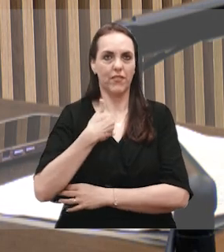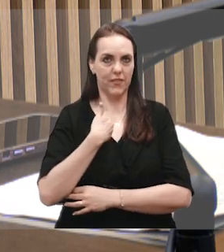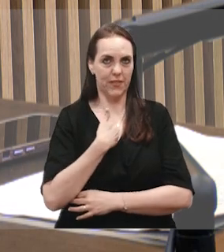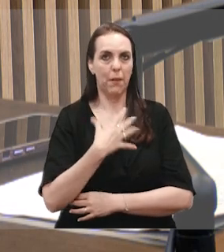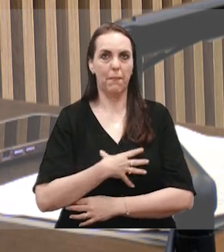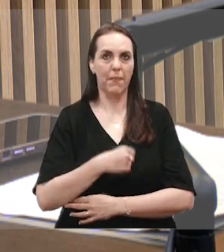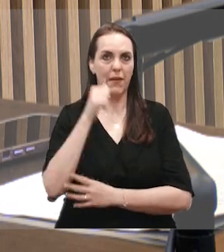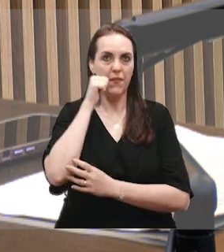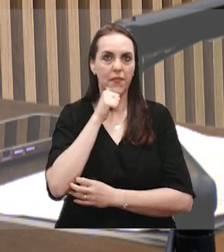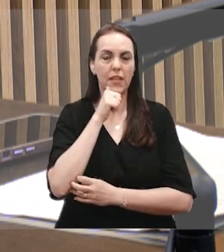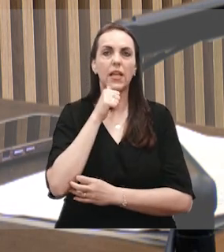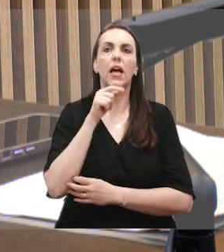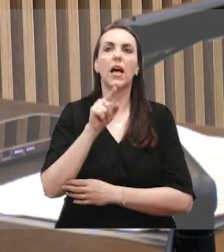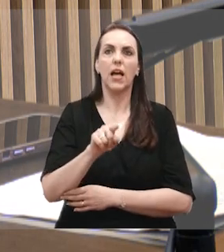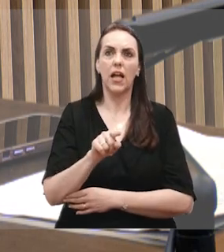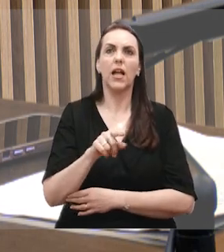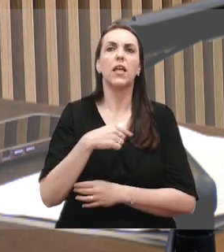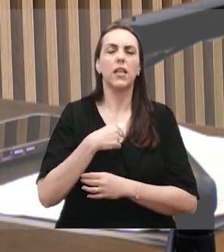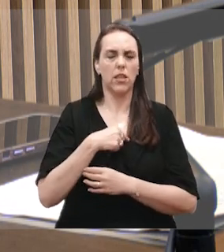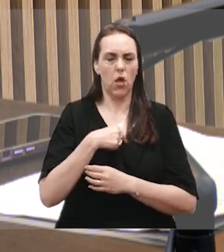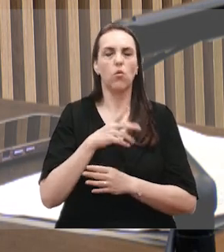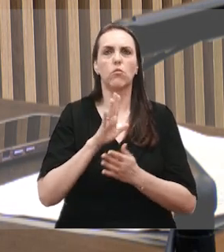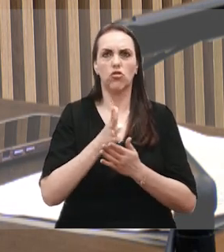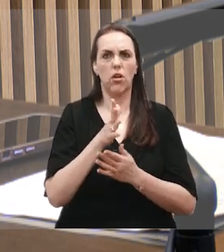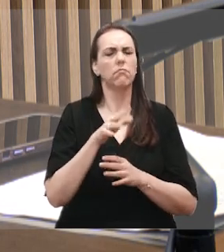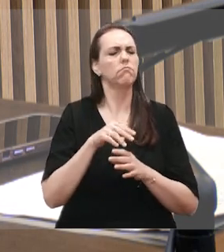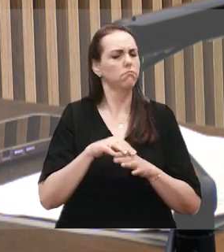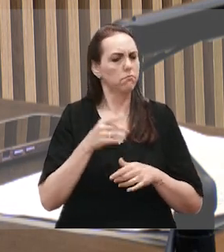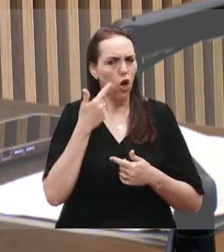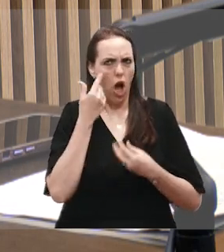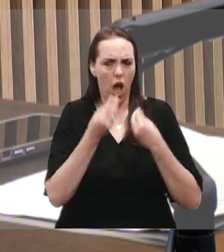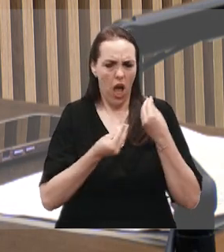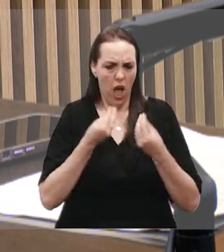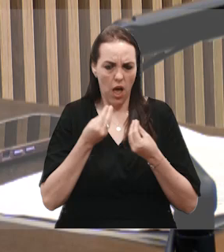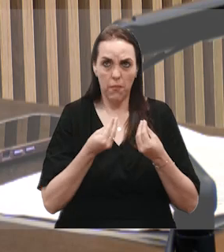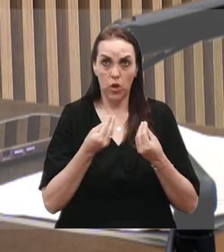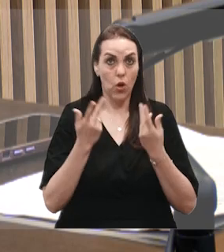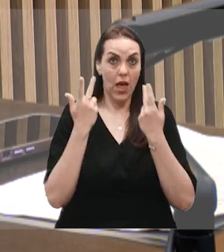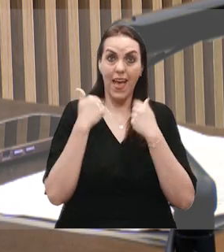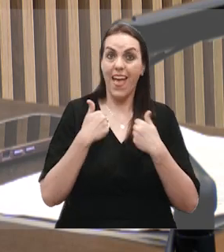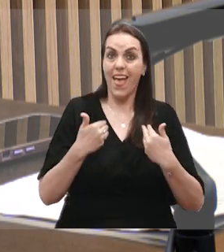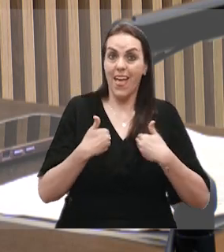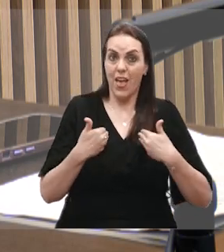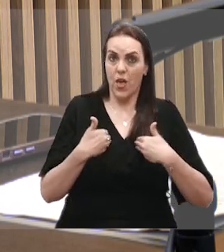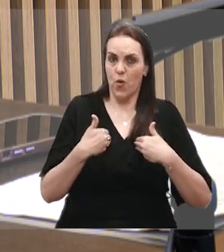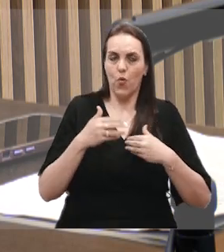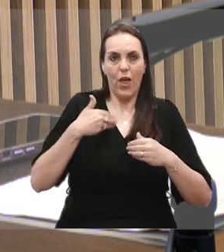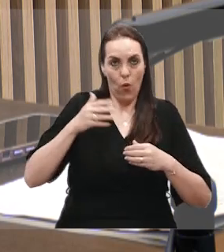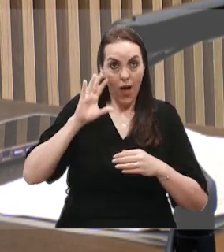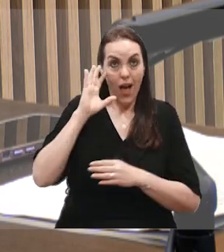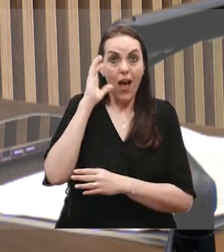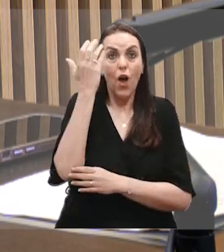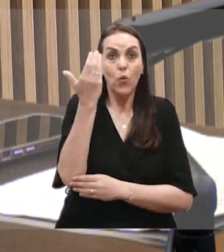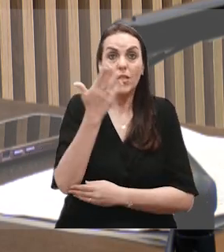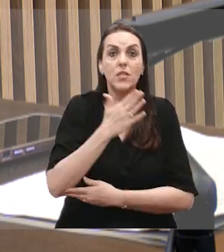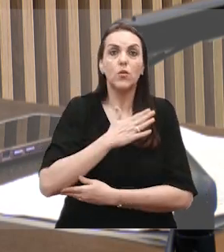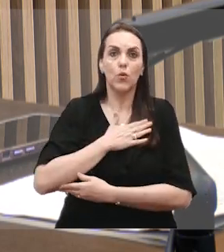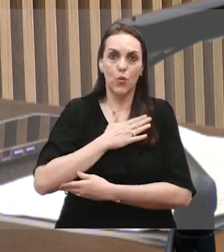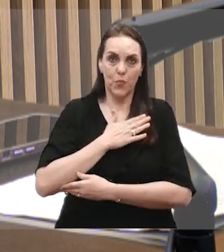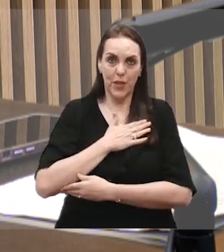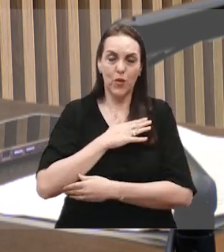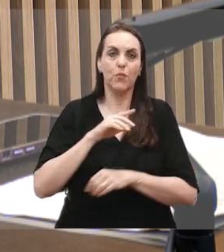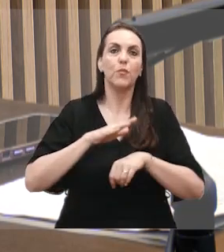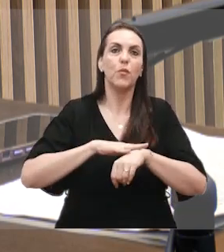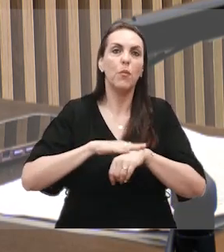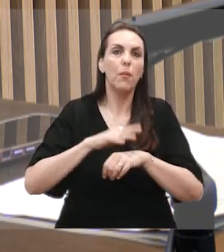fez a denúncia, esse médico foi descredenciado, mas que nem eu disse, não era uma situação minha, eu passei pela situação. Mas quando tu está na política, tu